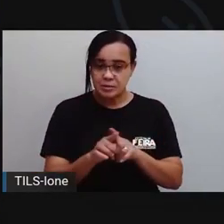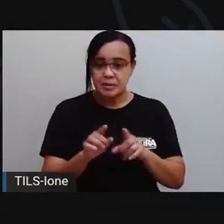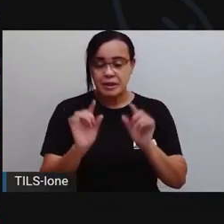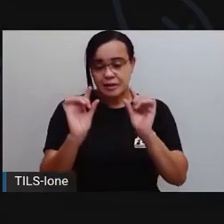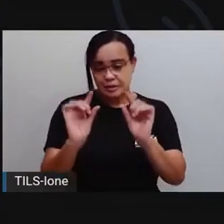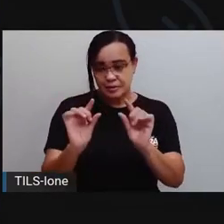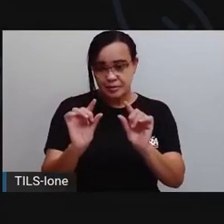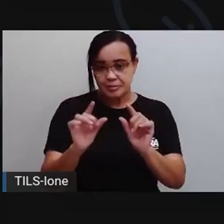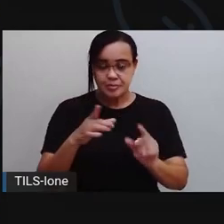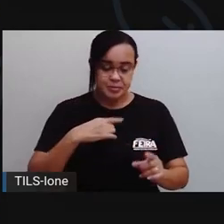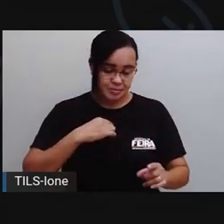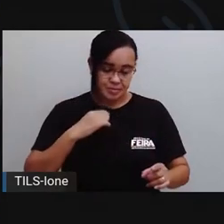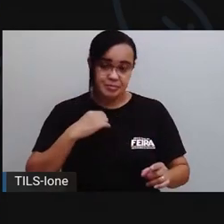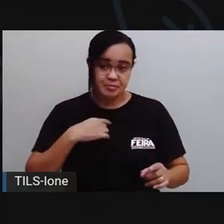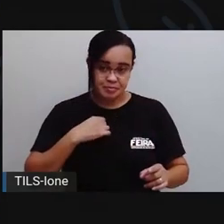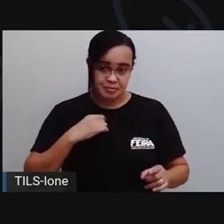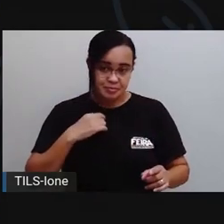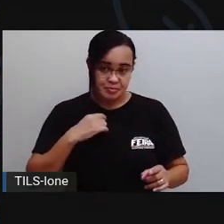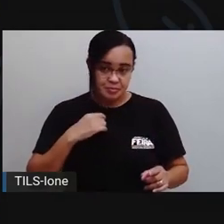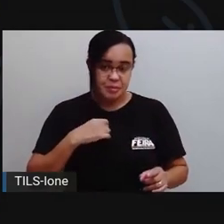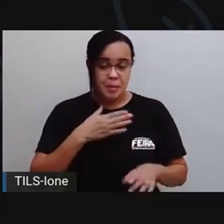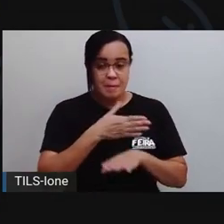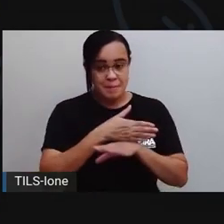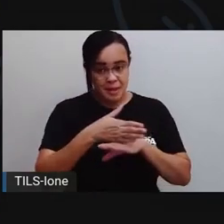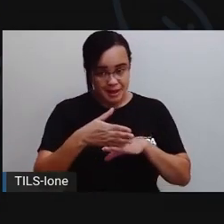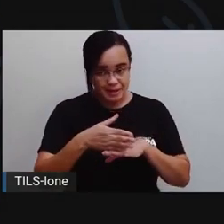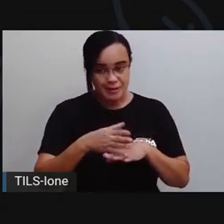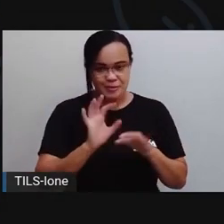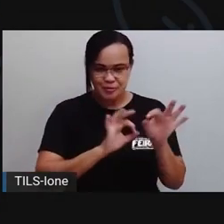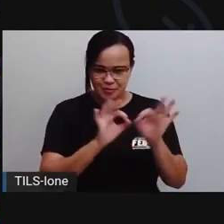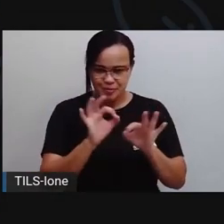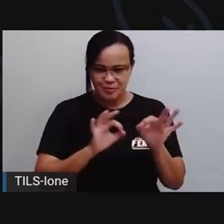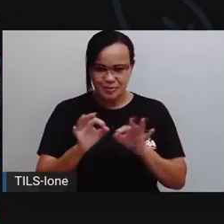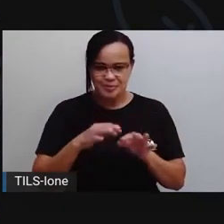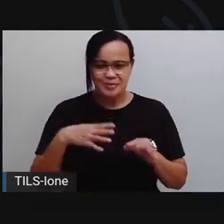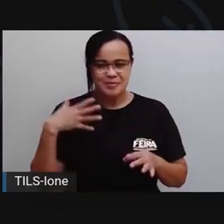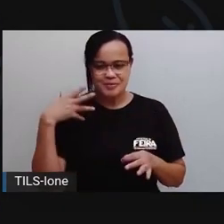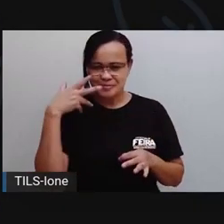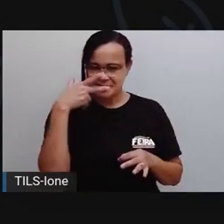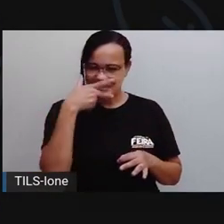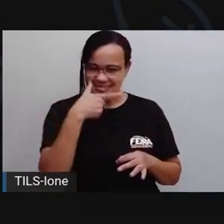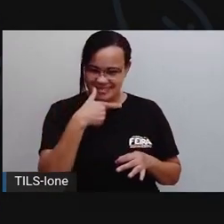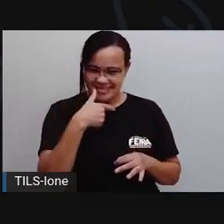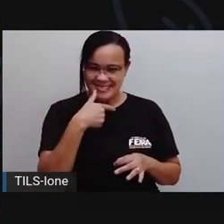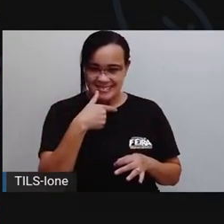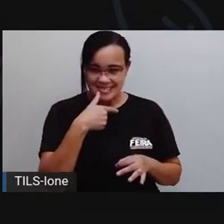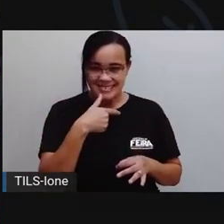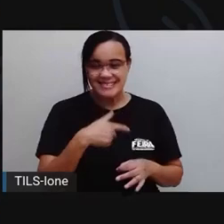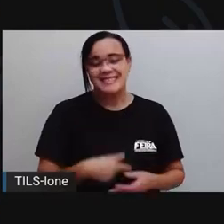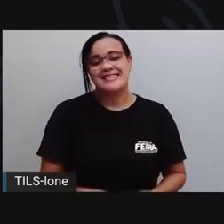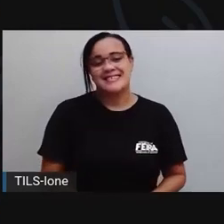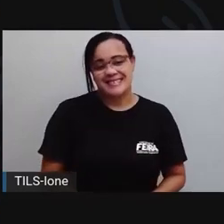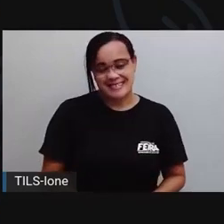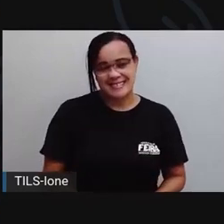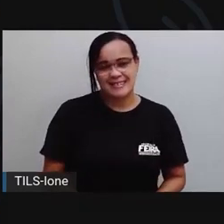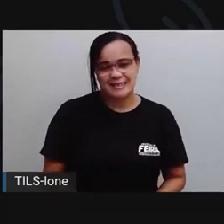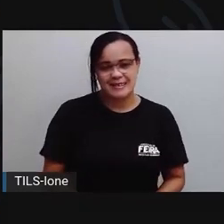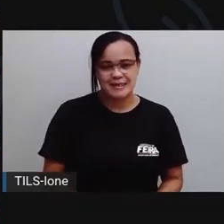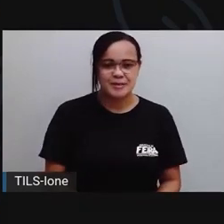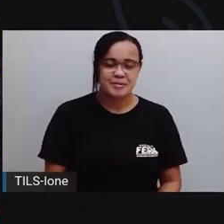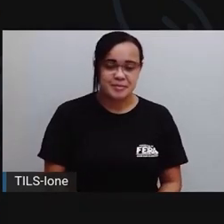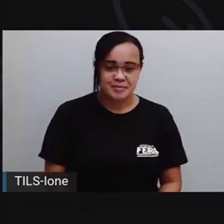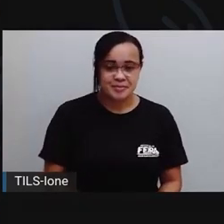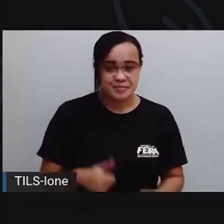o filó, tá certo? O filozinho aqui, eu vou enfeitar para ficar bem meigo, bem, né, bem delicadinho, tá